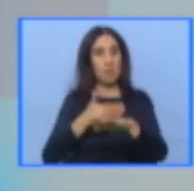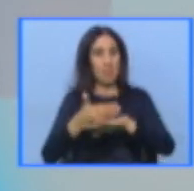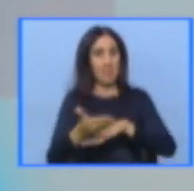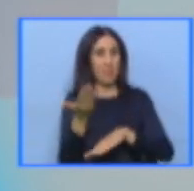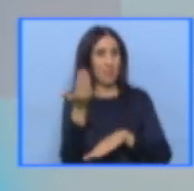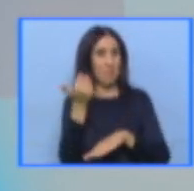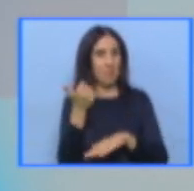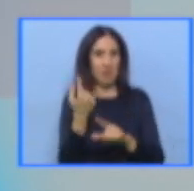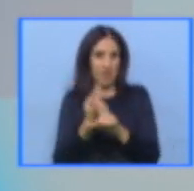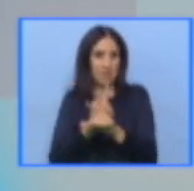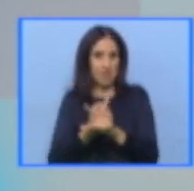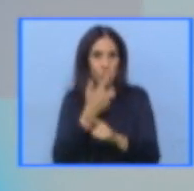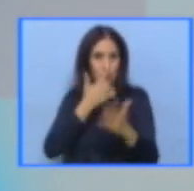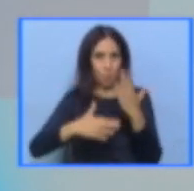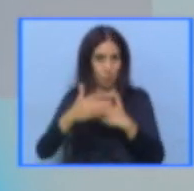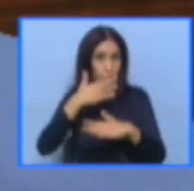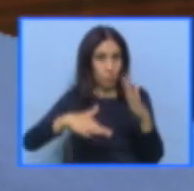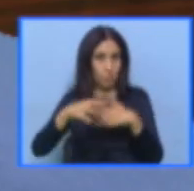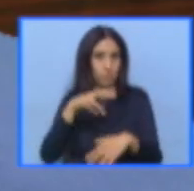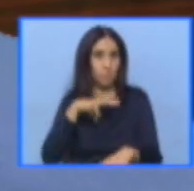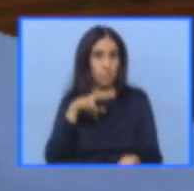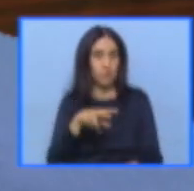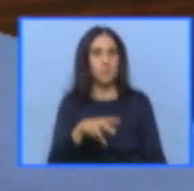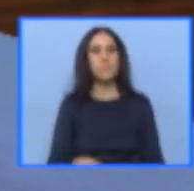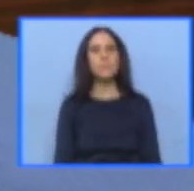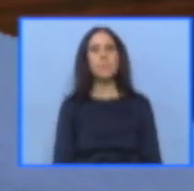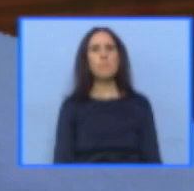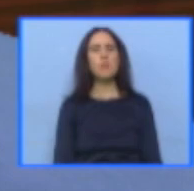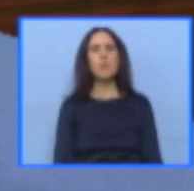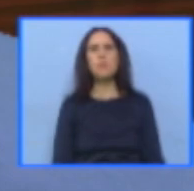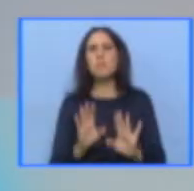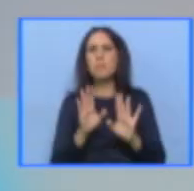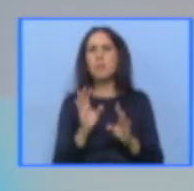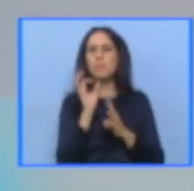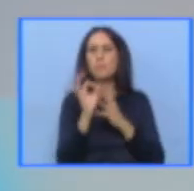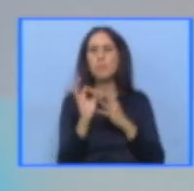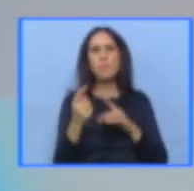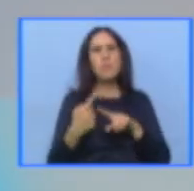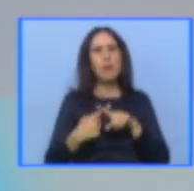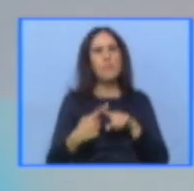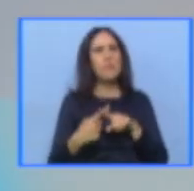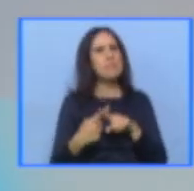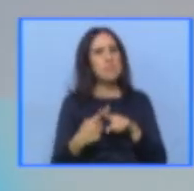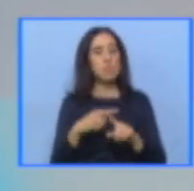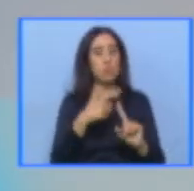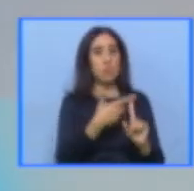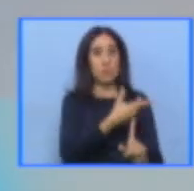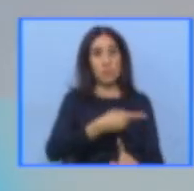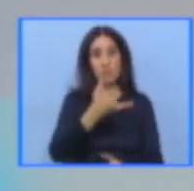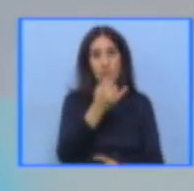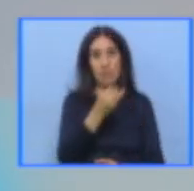etc., do povo português. Só que há aqui um pormenor muito interessante, é que entre 1920